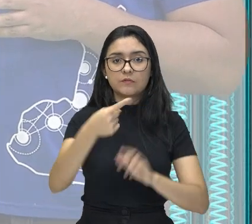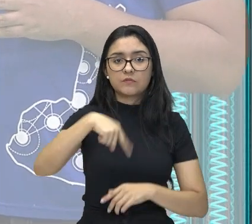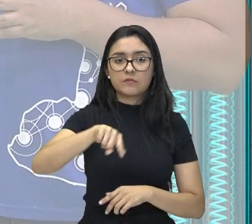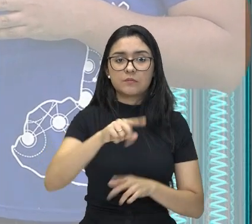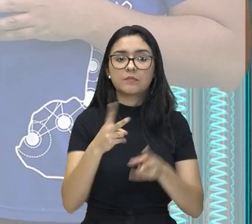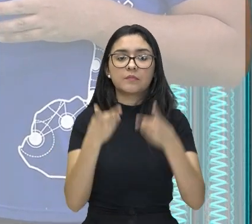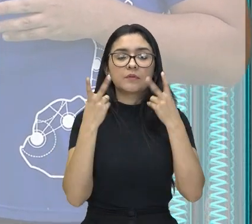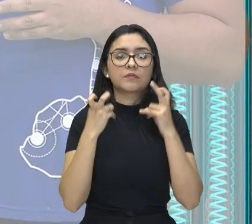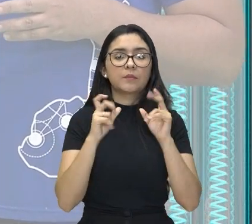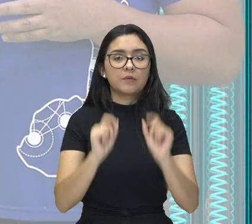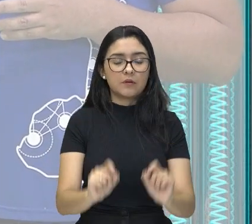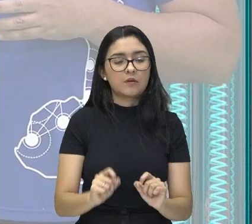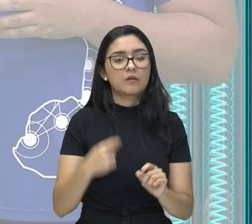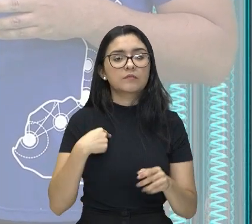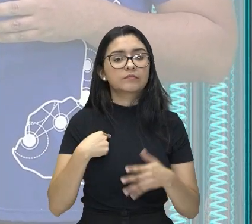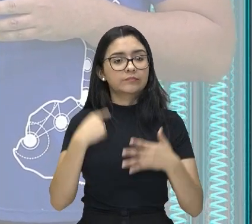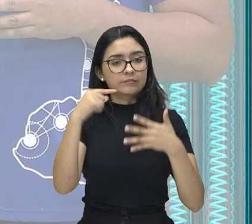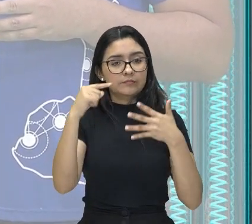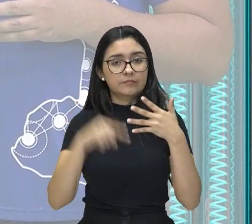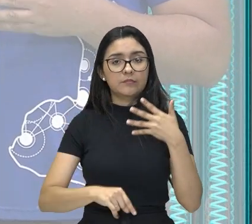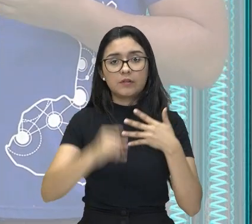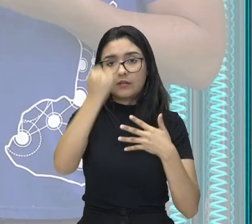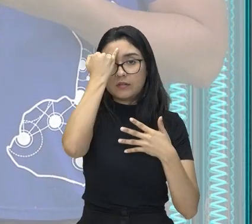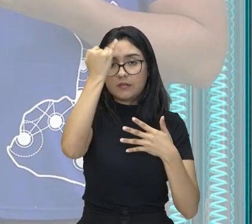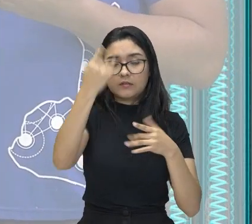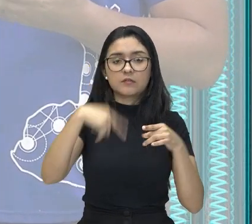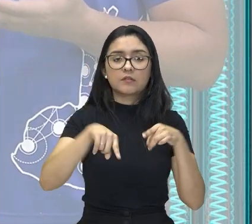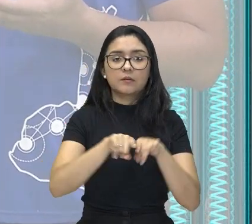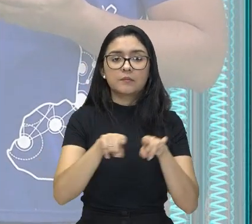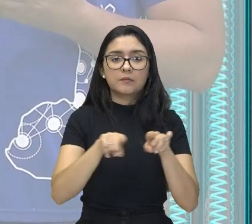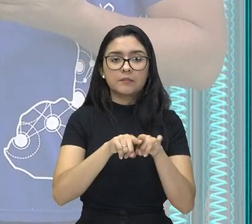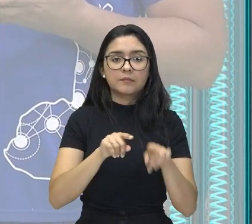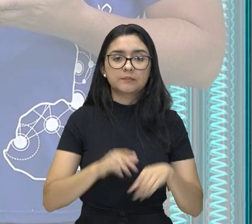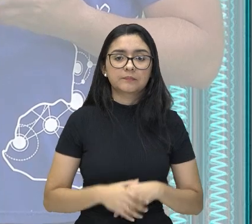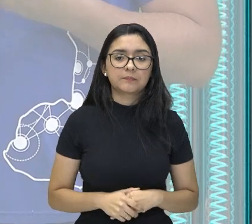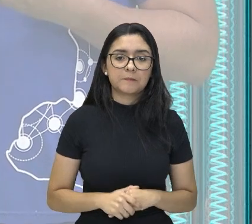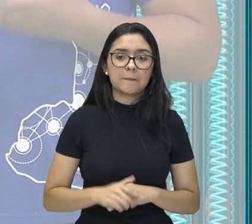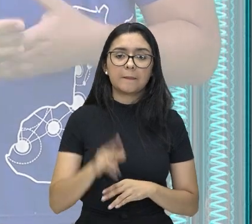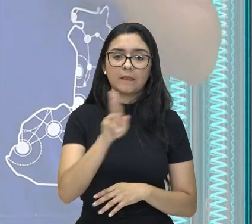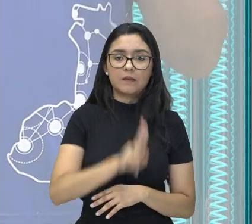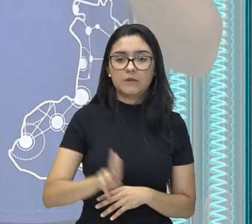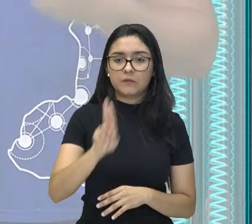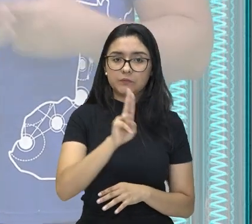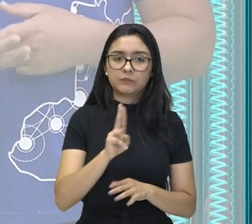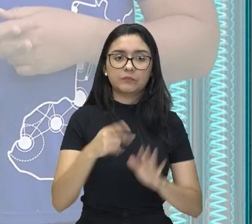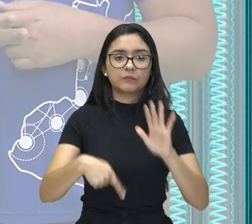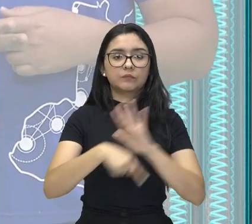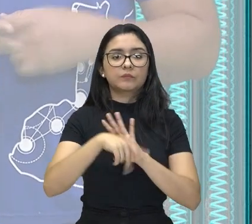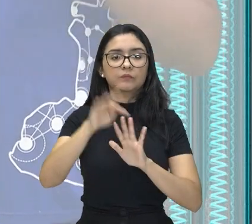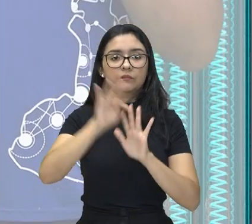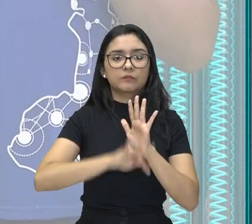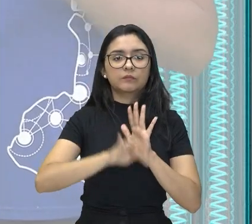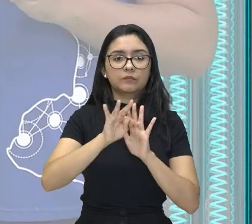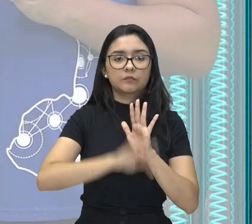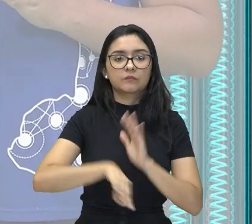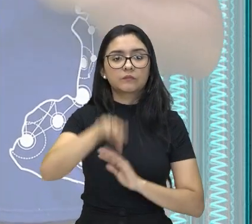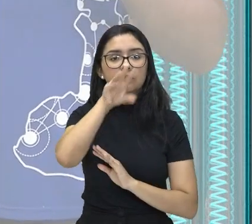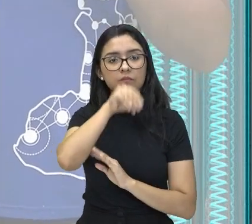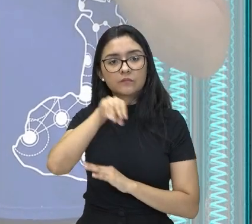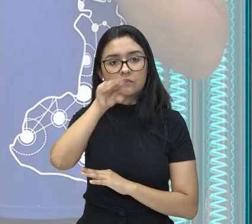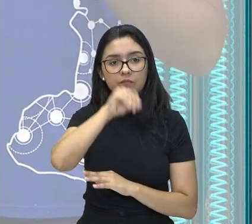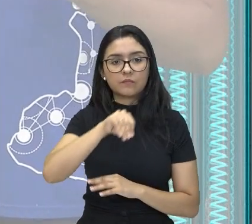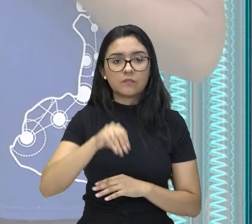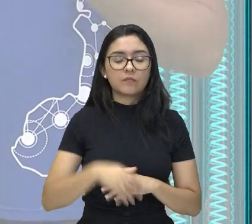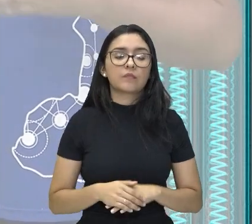percebam que eles irão trazer ideias também, quando eles são empregados e são utilizados no texto e na oralidade. Percebam